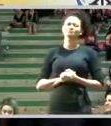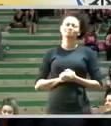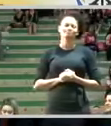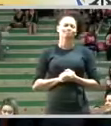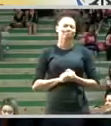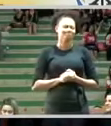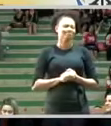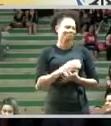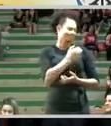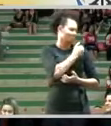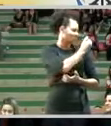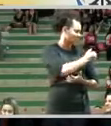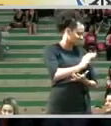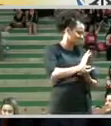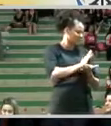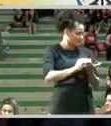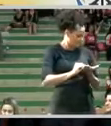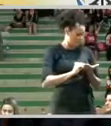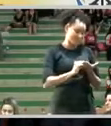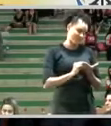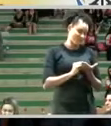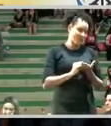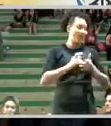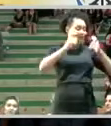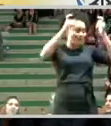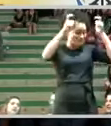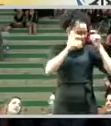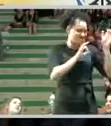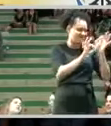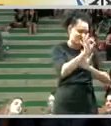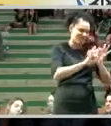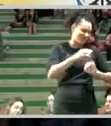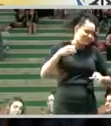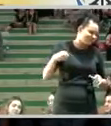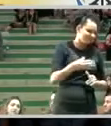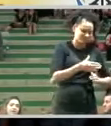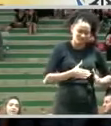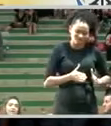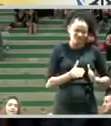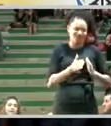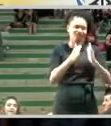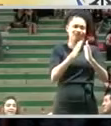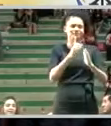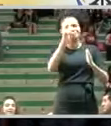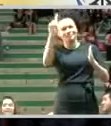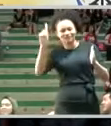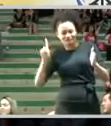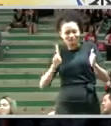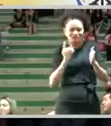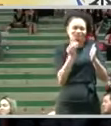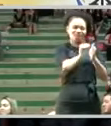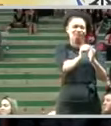Diga para quem está ao seu lado, o rei vai ter que refazer o projeto. Só para incluir você.